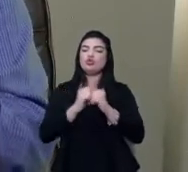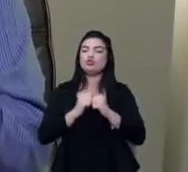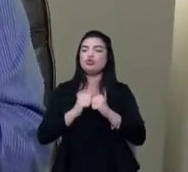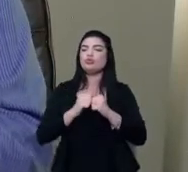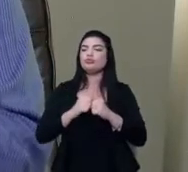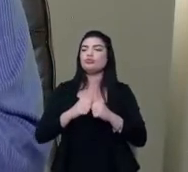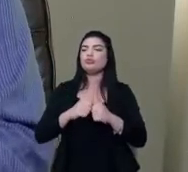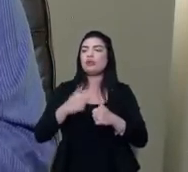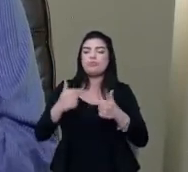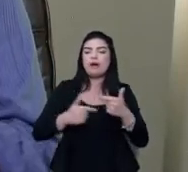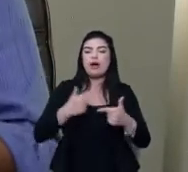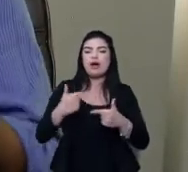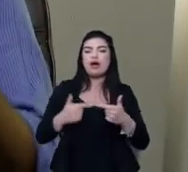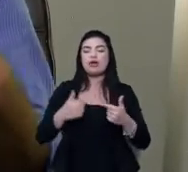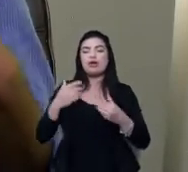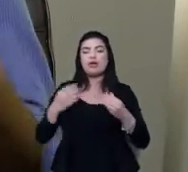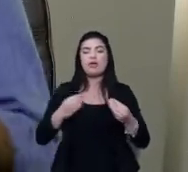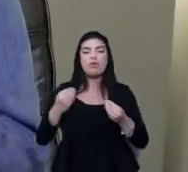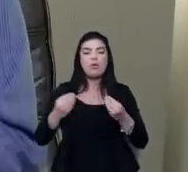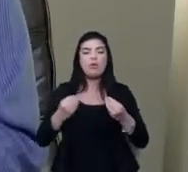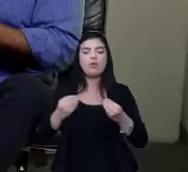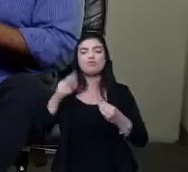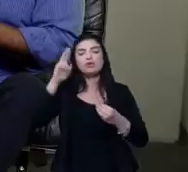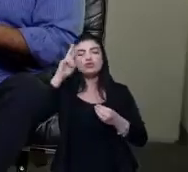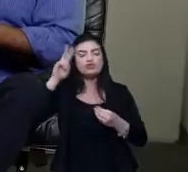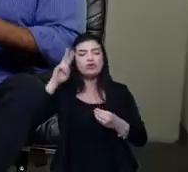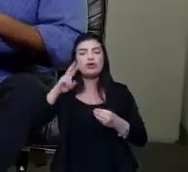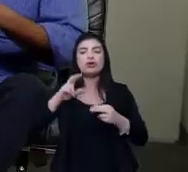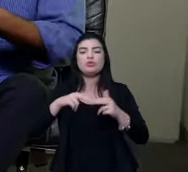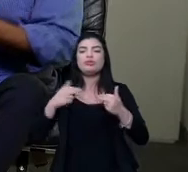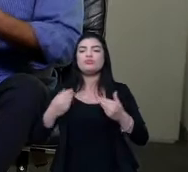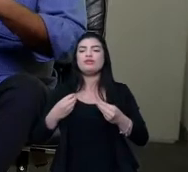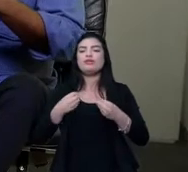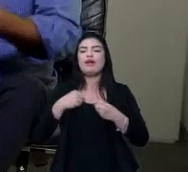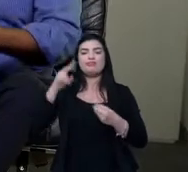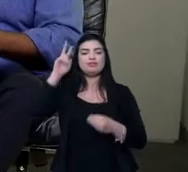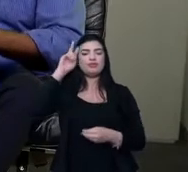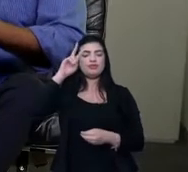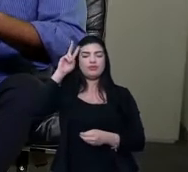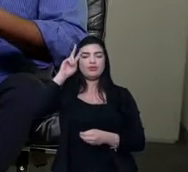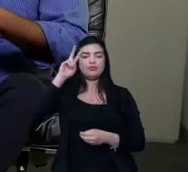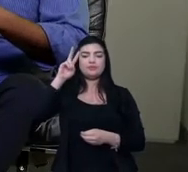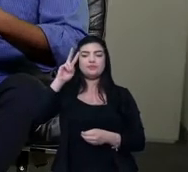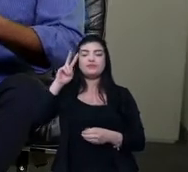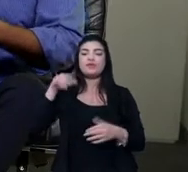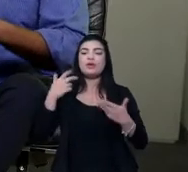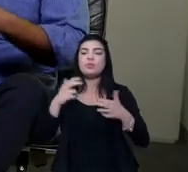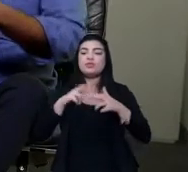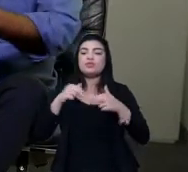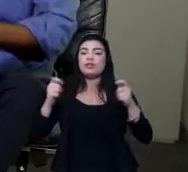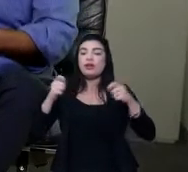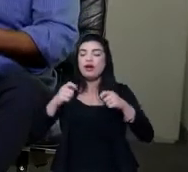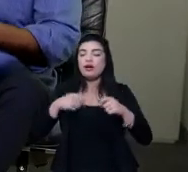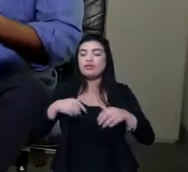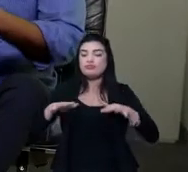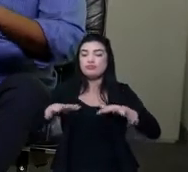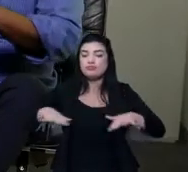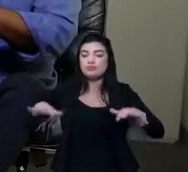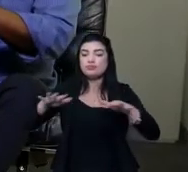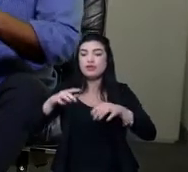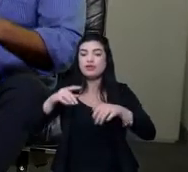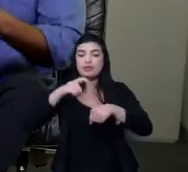coisa das tradições, e aí isso vai compondo uma memória. Aí você vai tendo, assim, espaços, tempos,